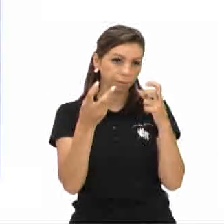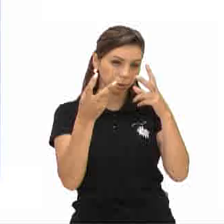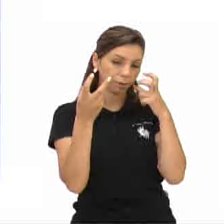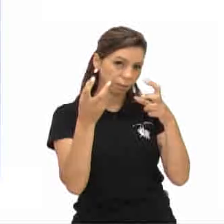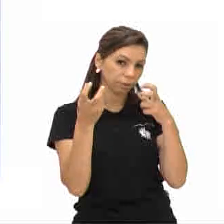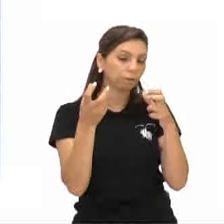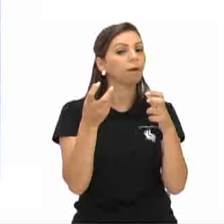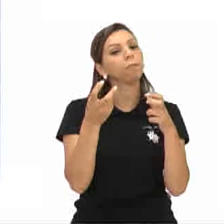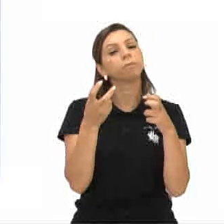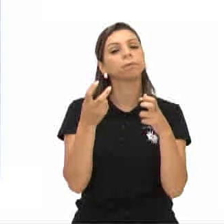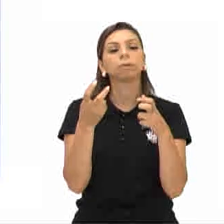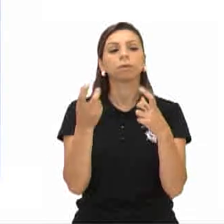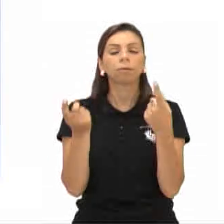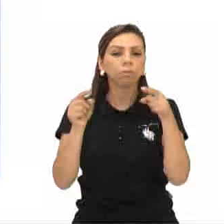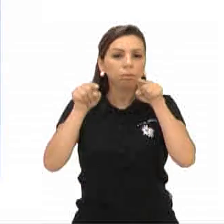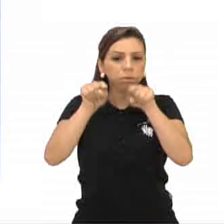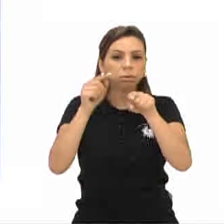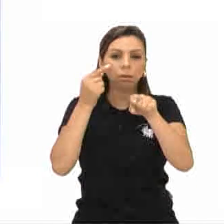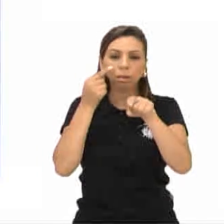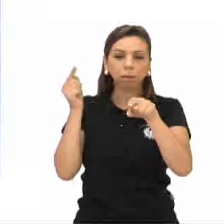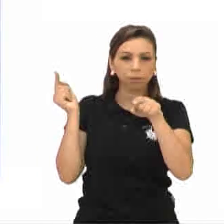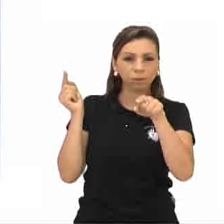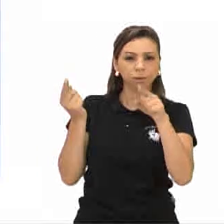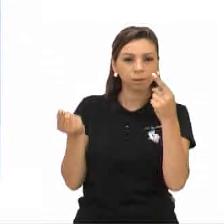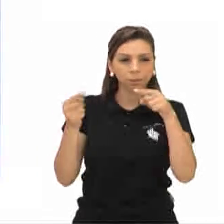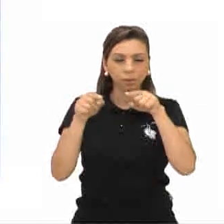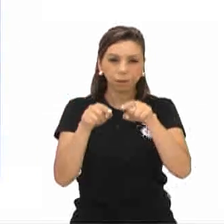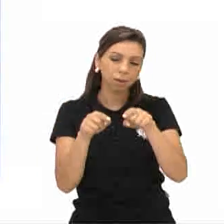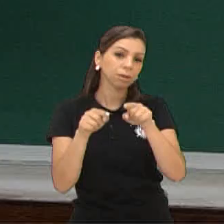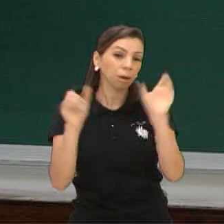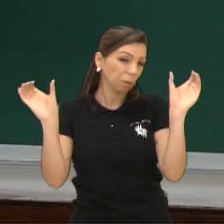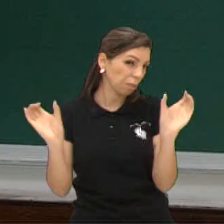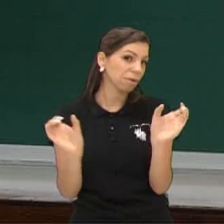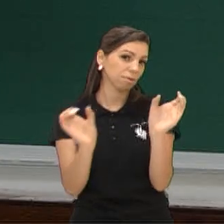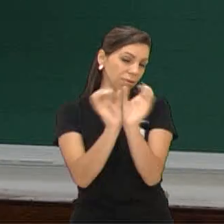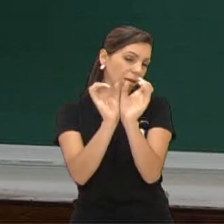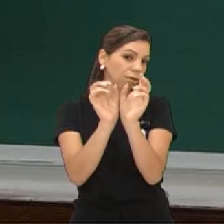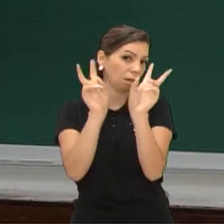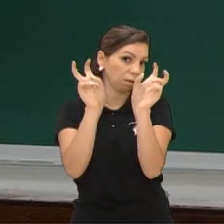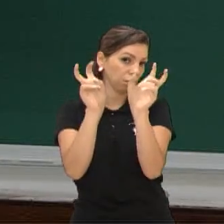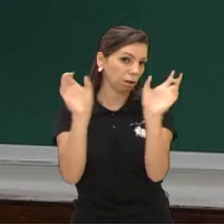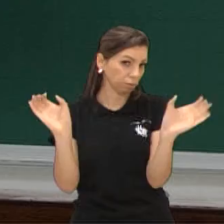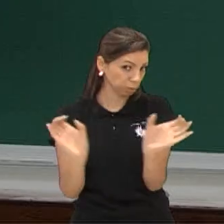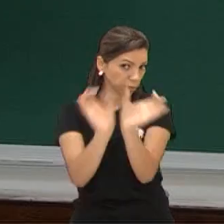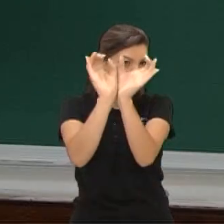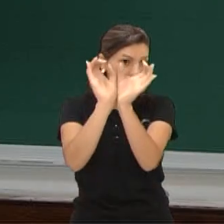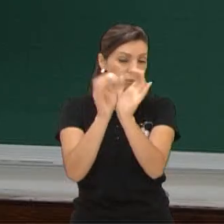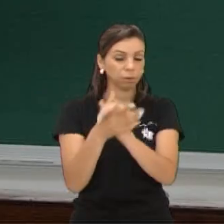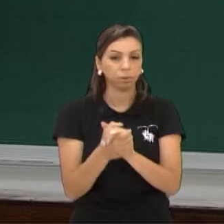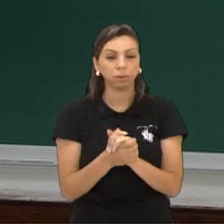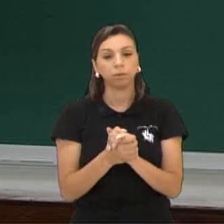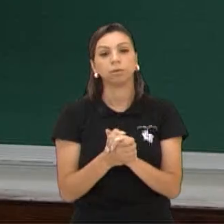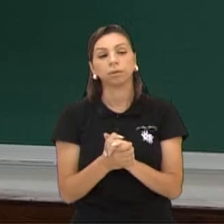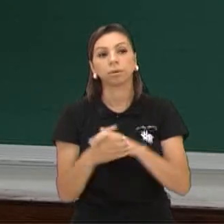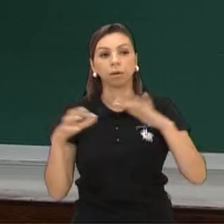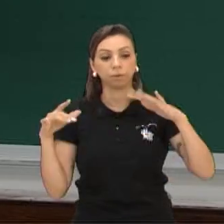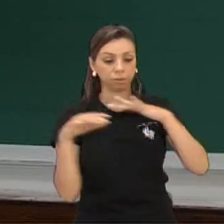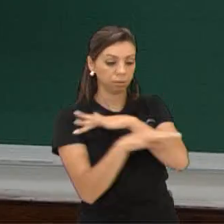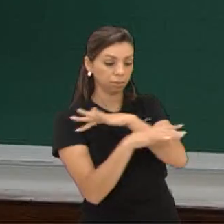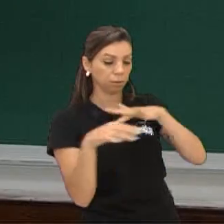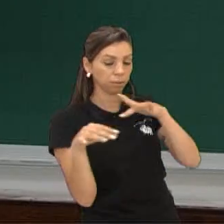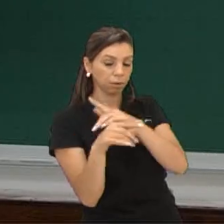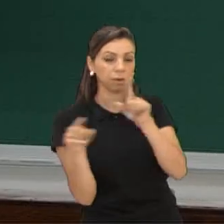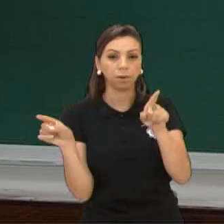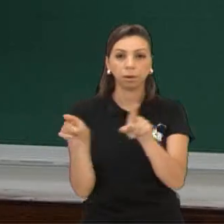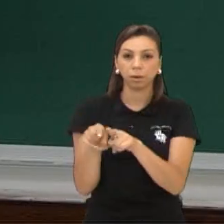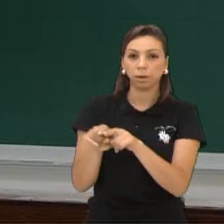existe uma singularidade e uma, digamos assim, coincidência, entre aspas, entre as áreas de circulação e